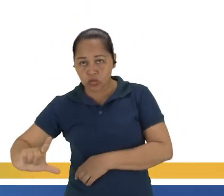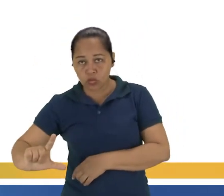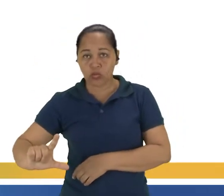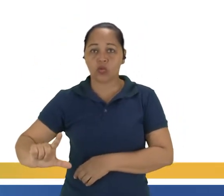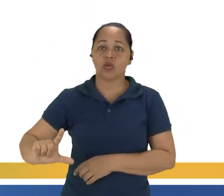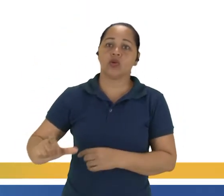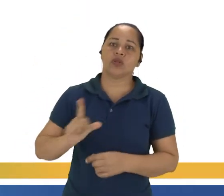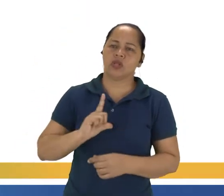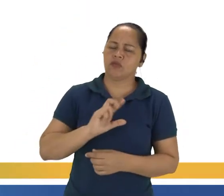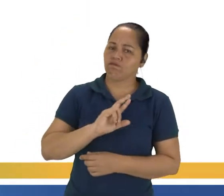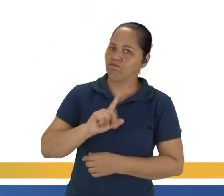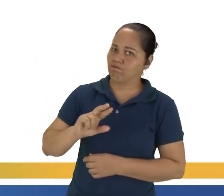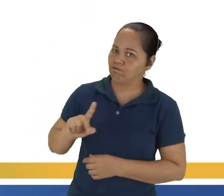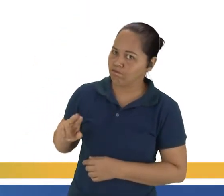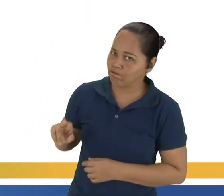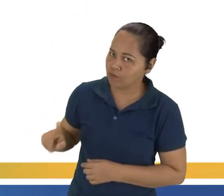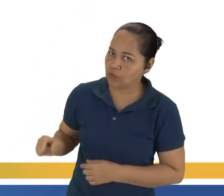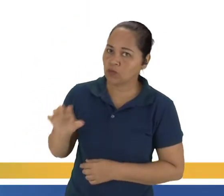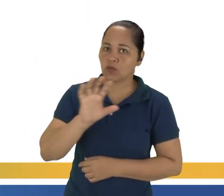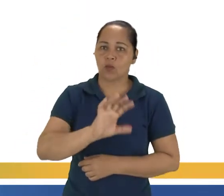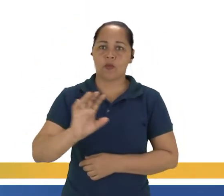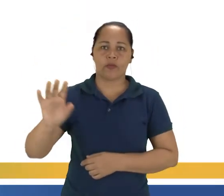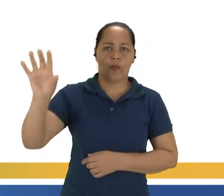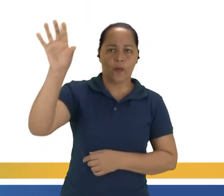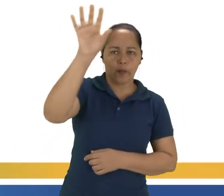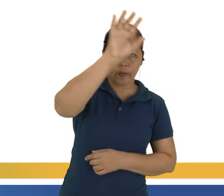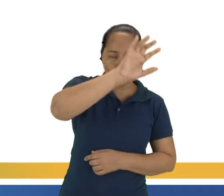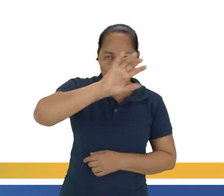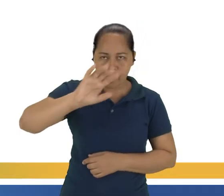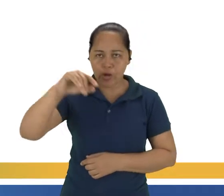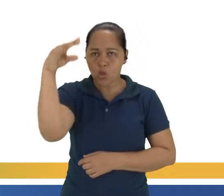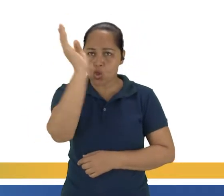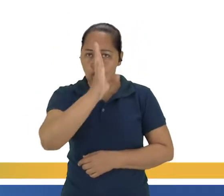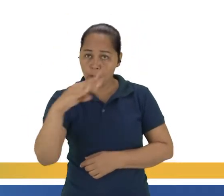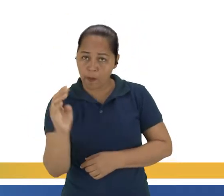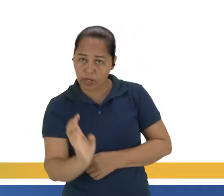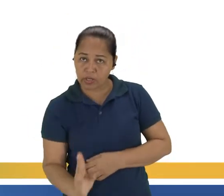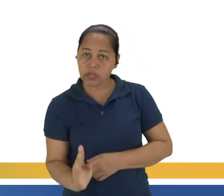diferença bem grande das regiões, e isso vai implicar também nas